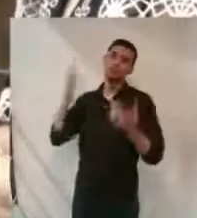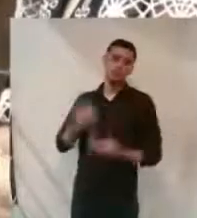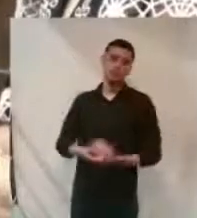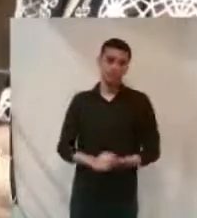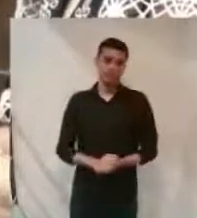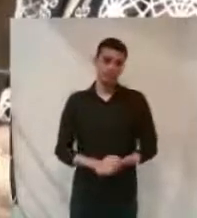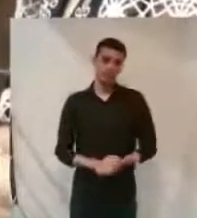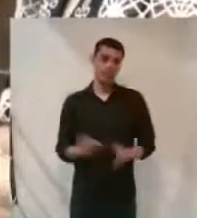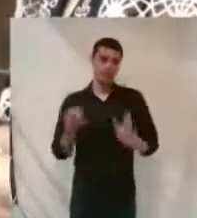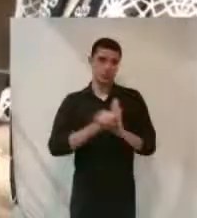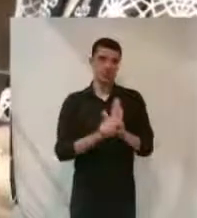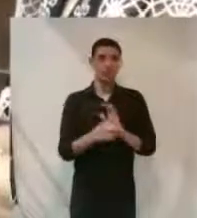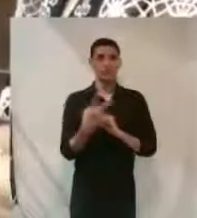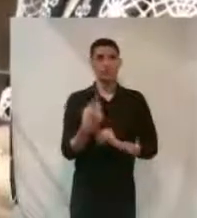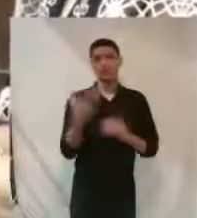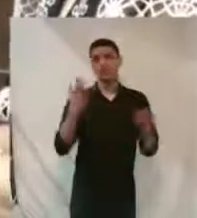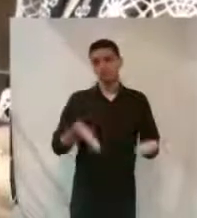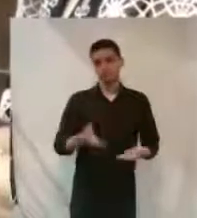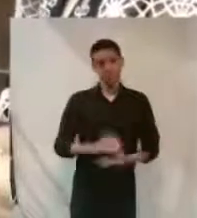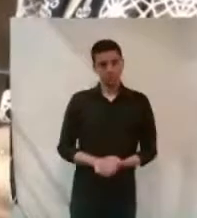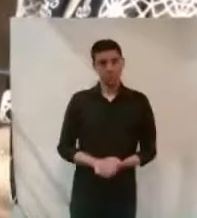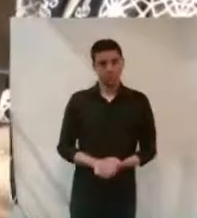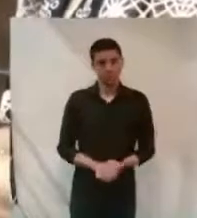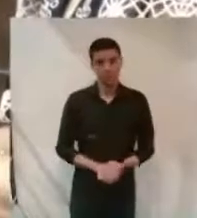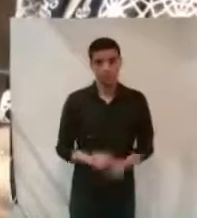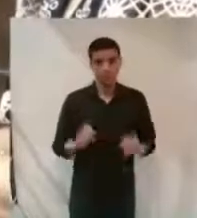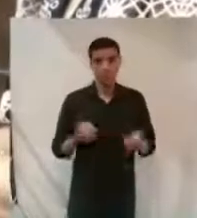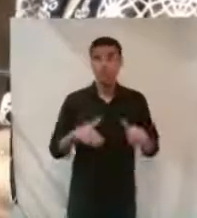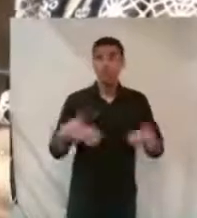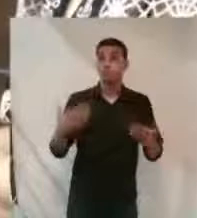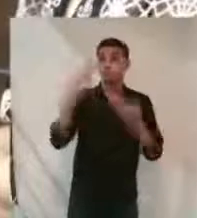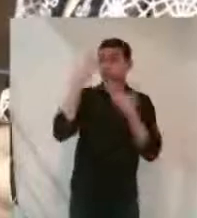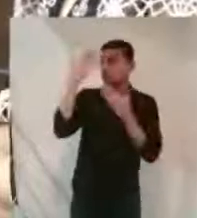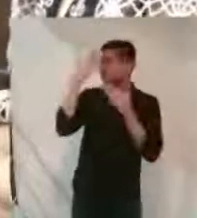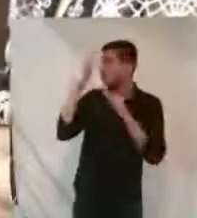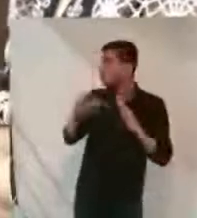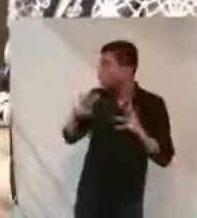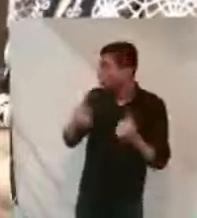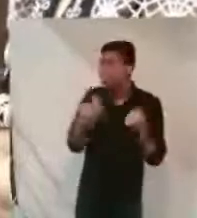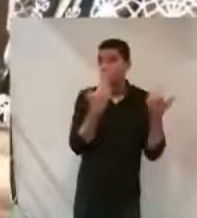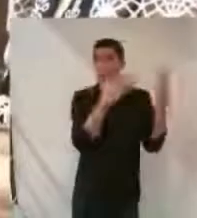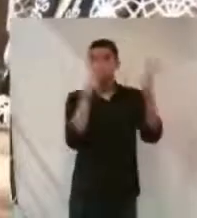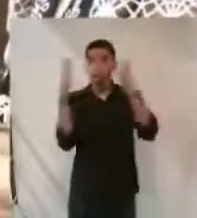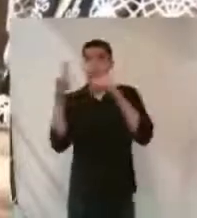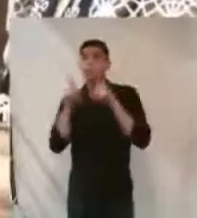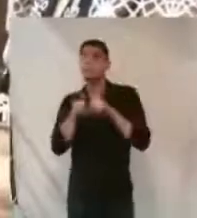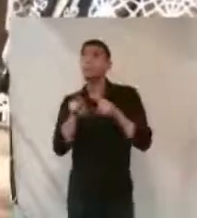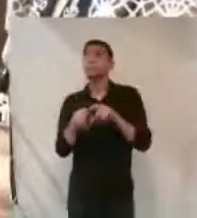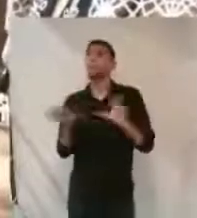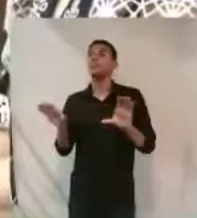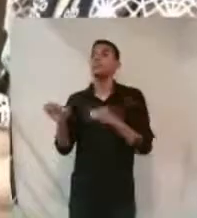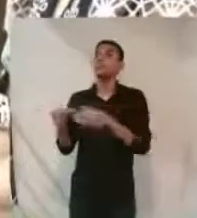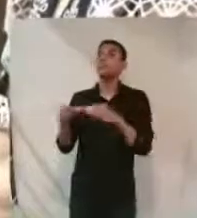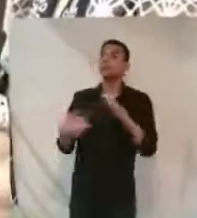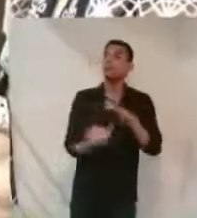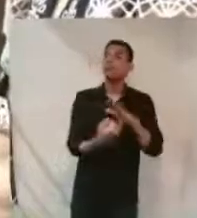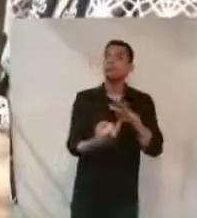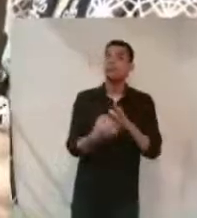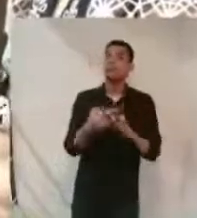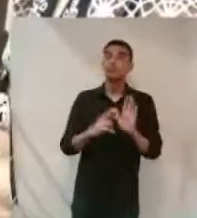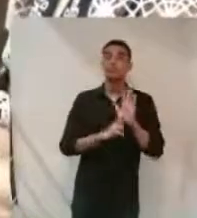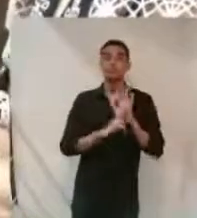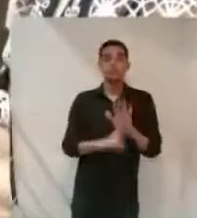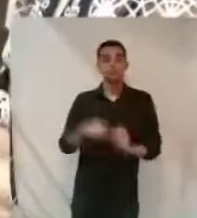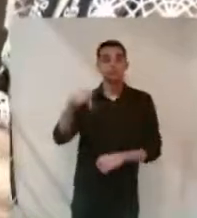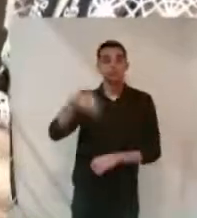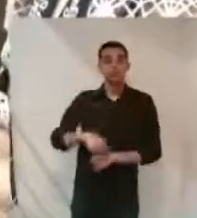século XXI. Ok? Então, quero agradecer a todos, parabenizar as entidades aqui. Eu sempre digo que uma frase do John Maxwell, que ele